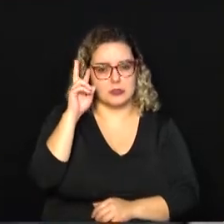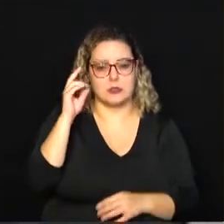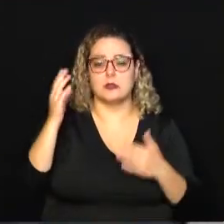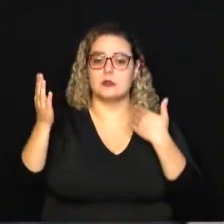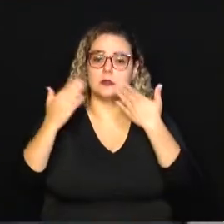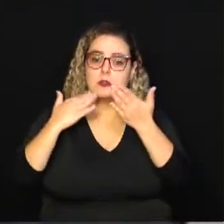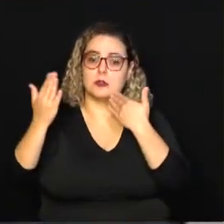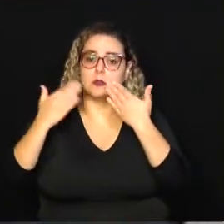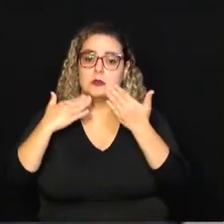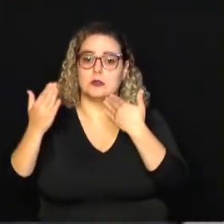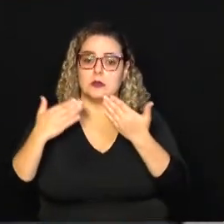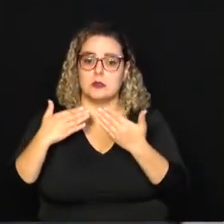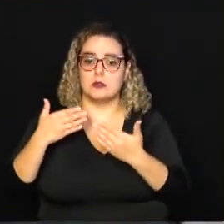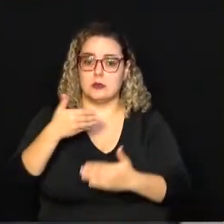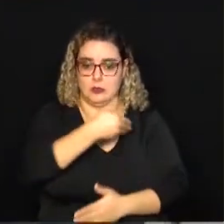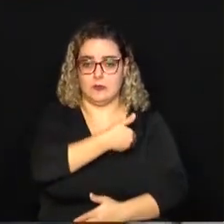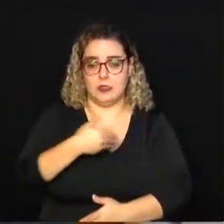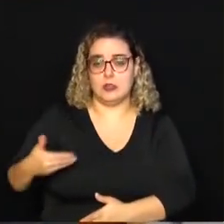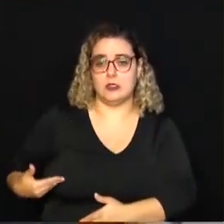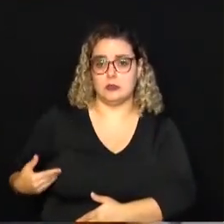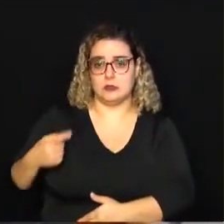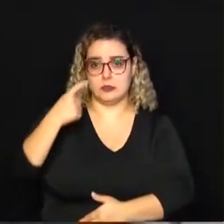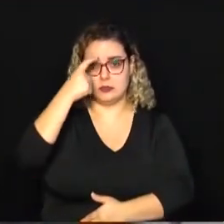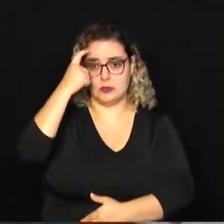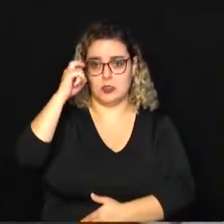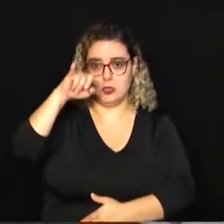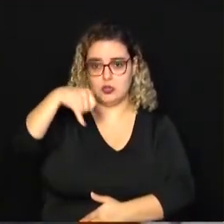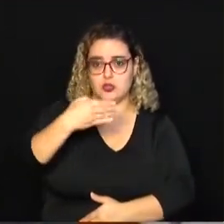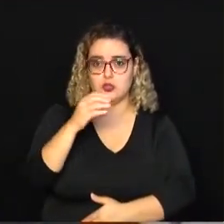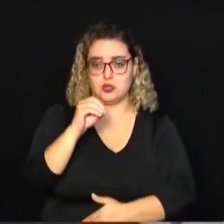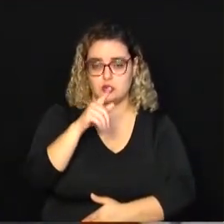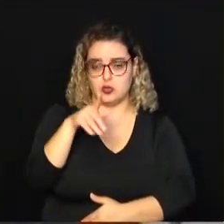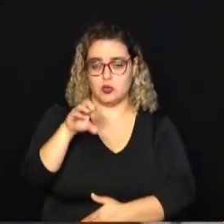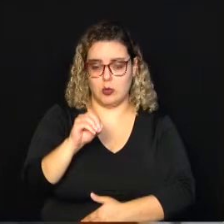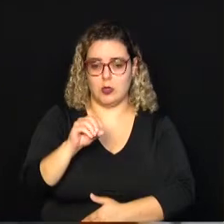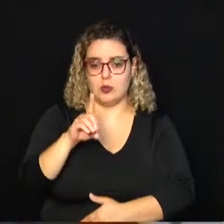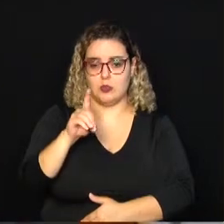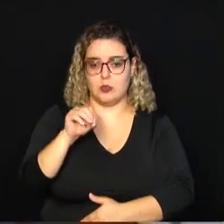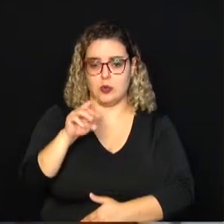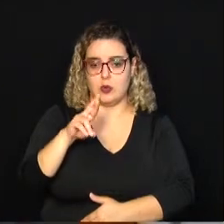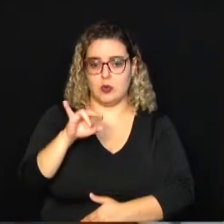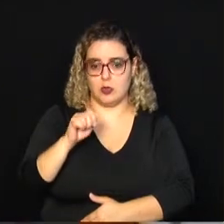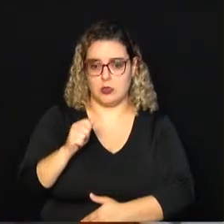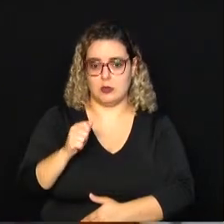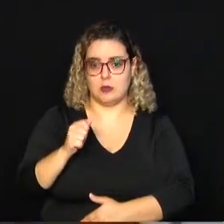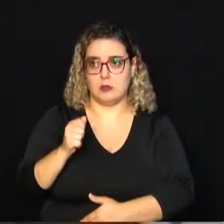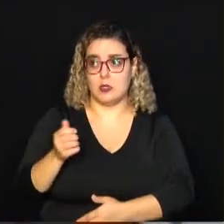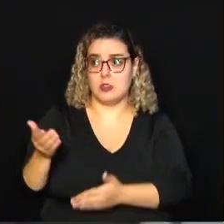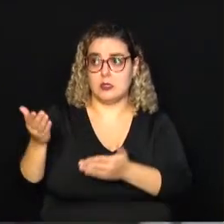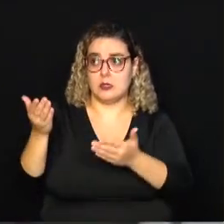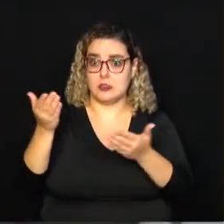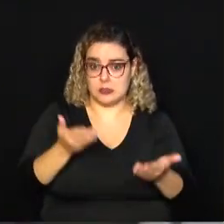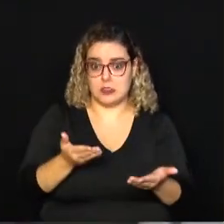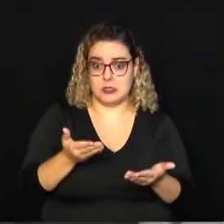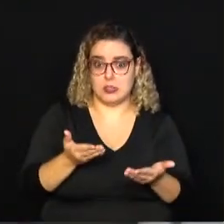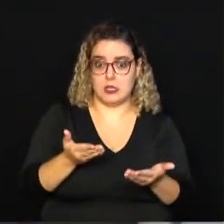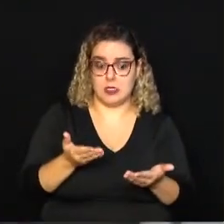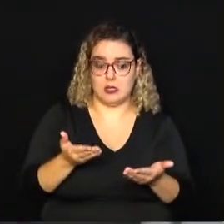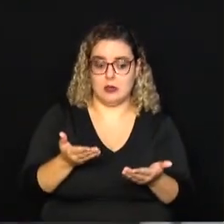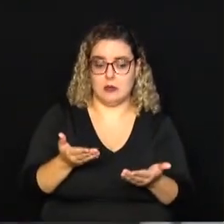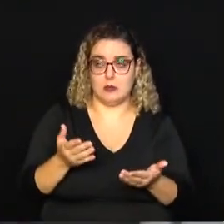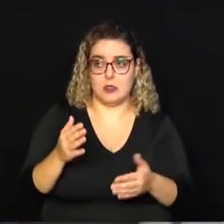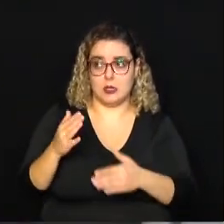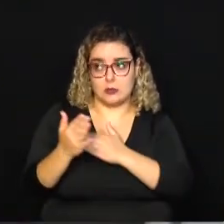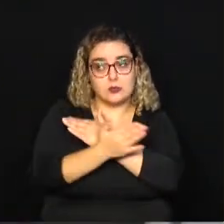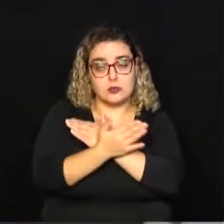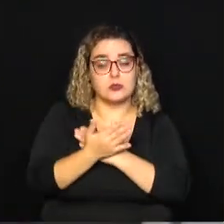o governador João Dória o que pode apresentar aí de medidas para poder socorrer aqui o município,